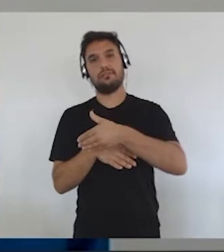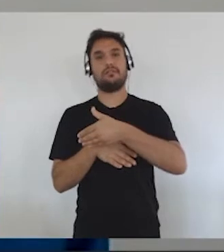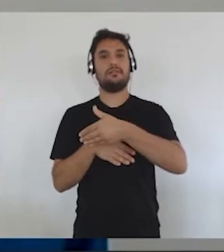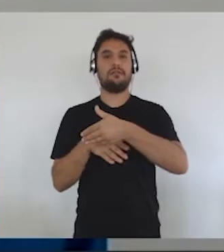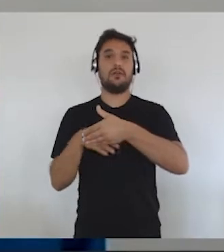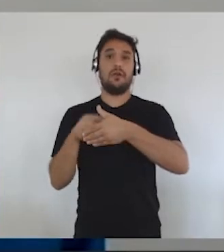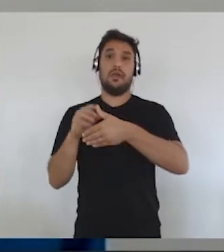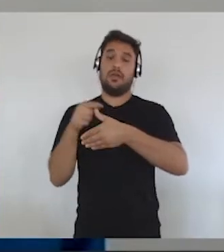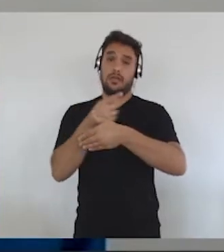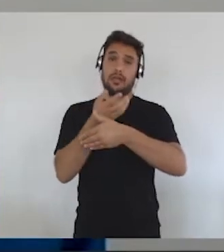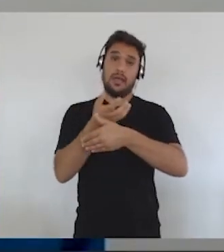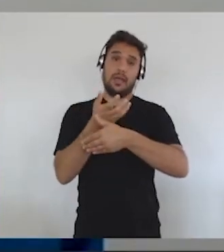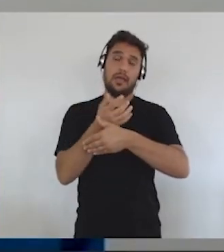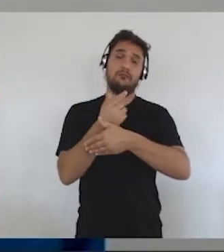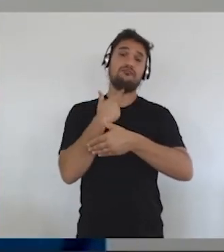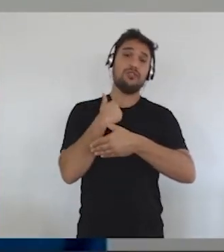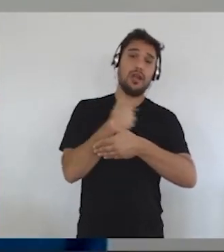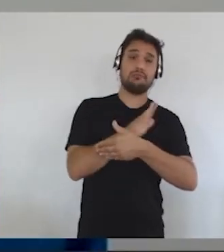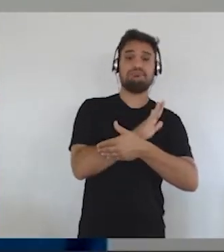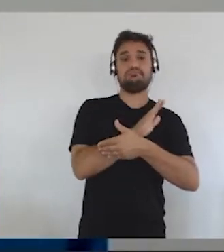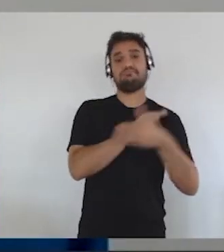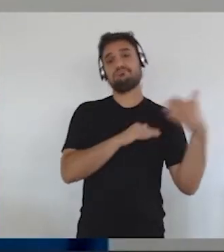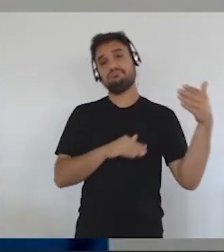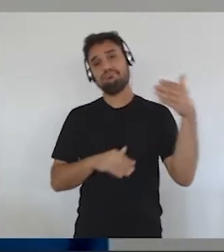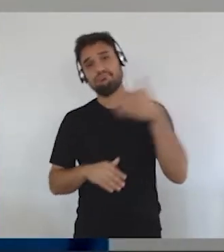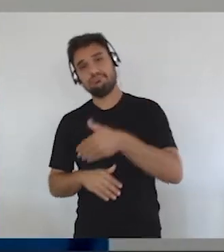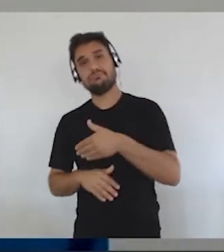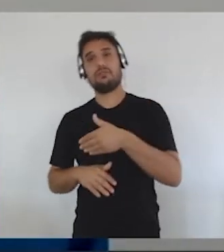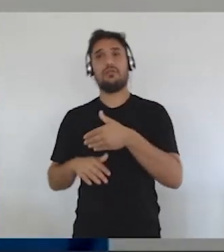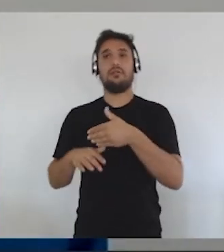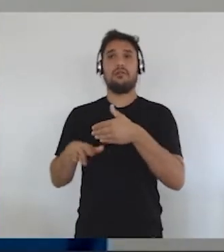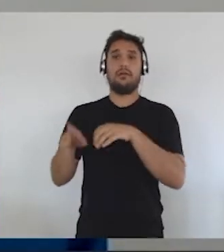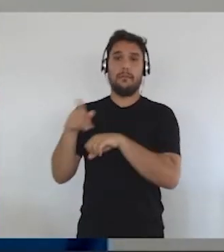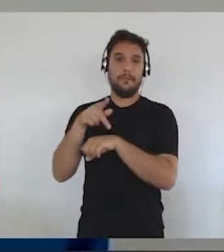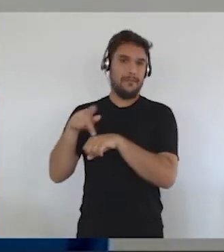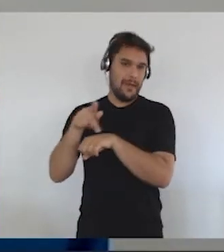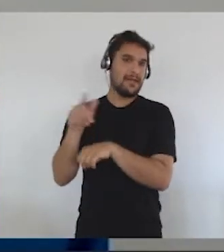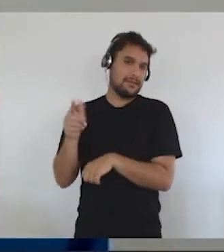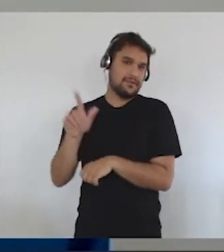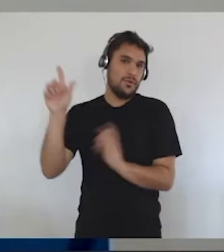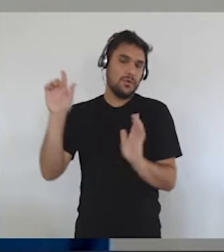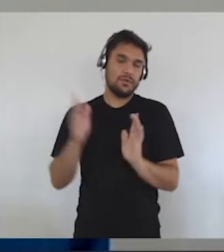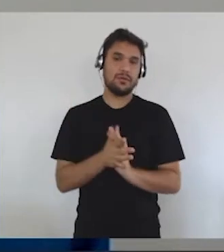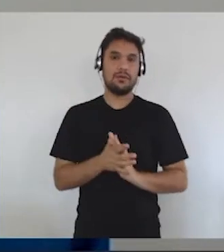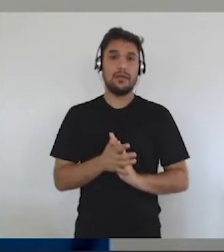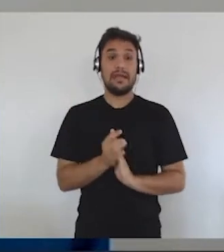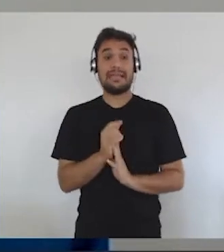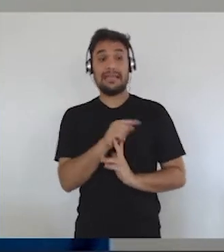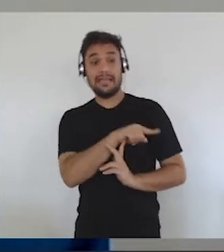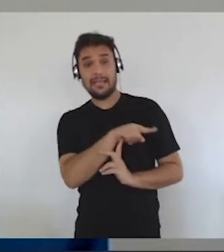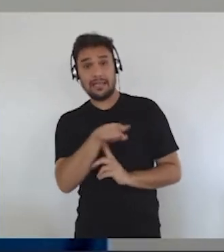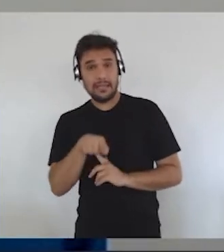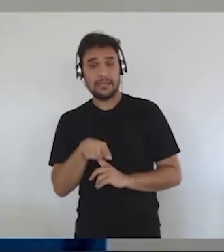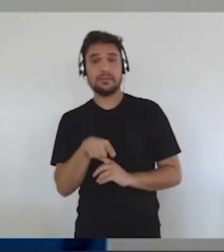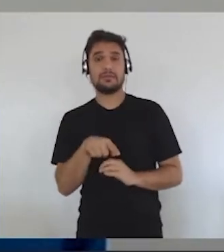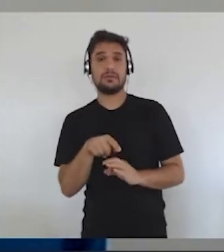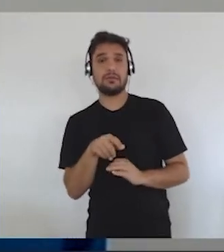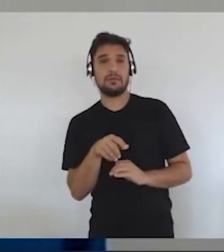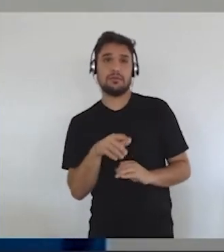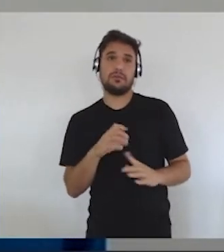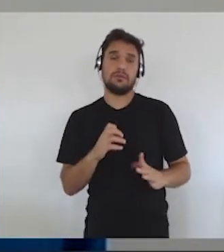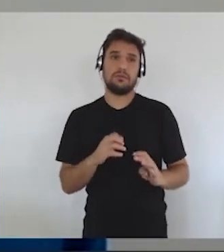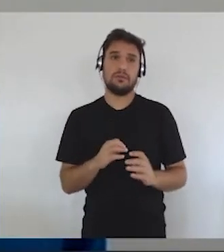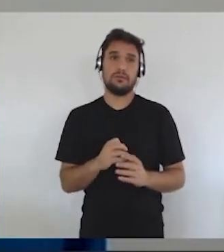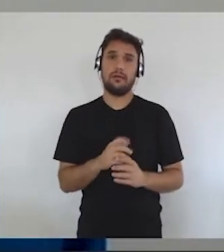ou pretendiam se deslocar para o exterior, e este aspecto,